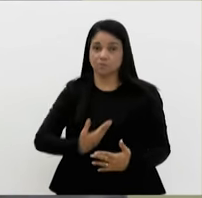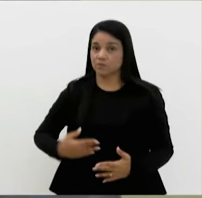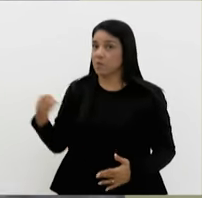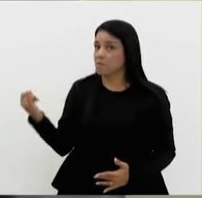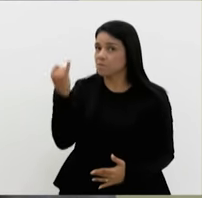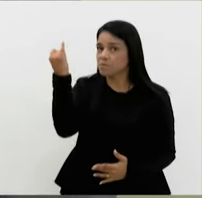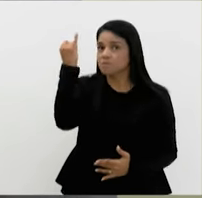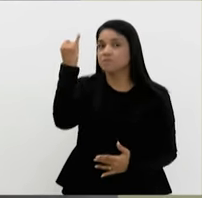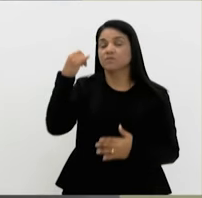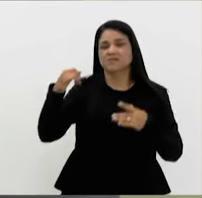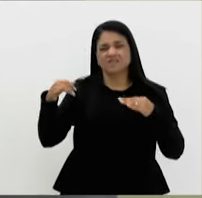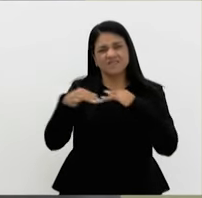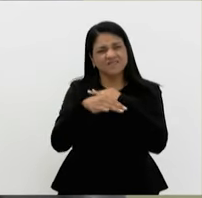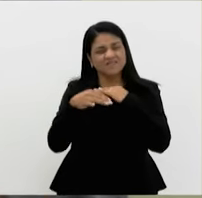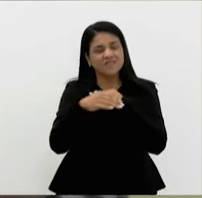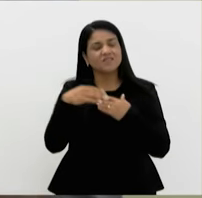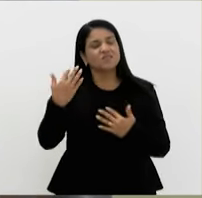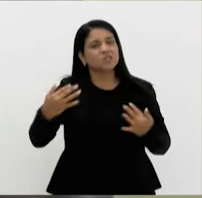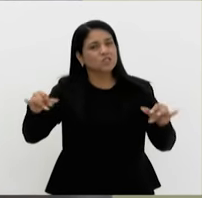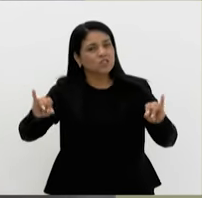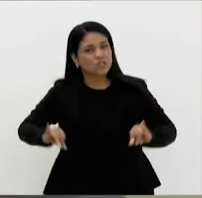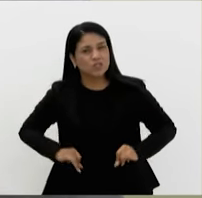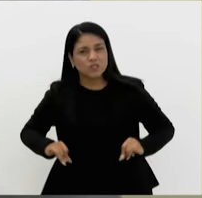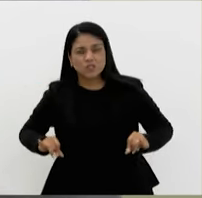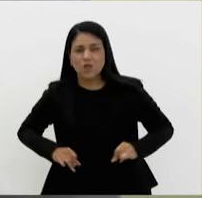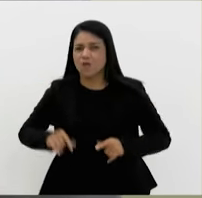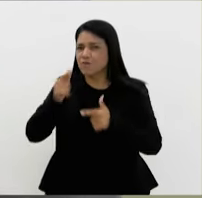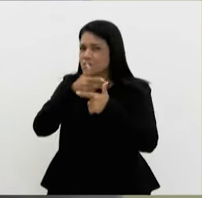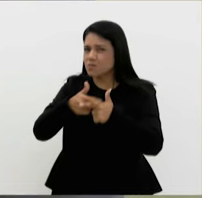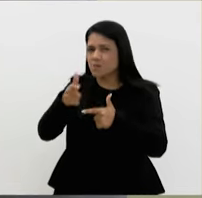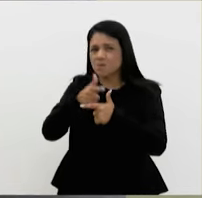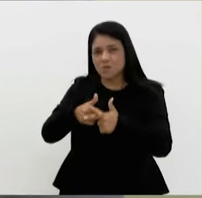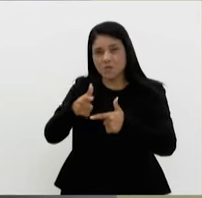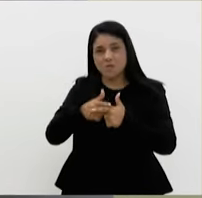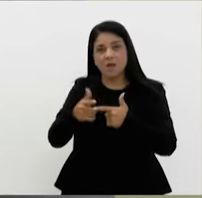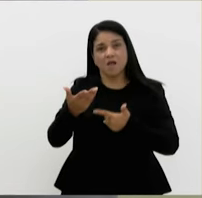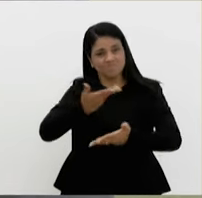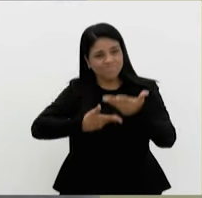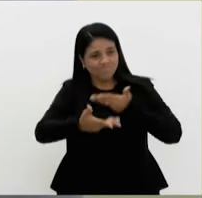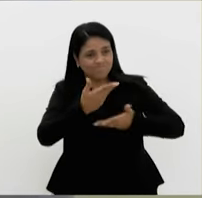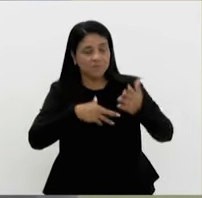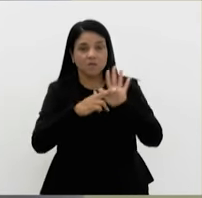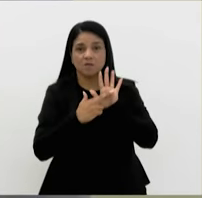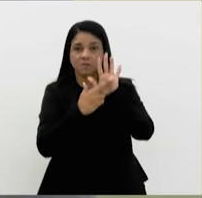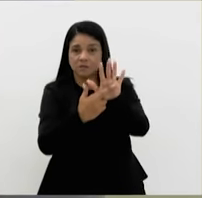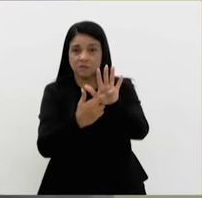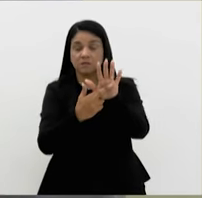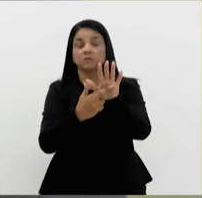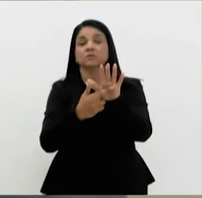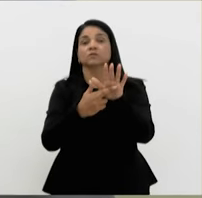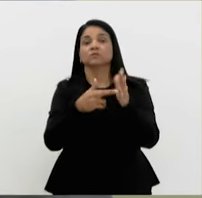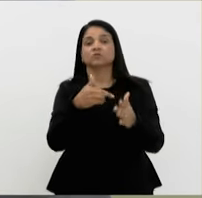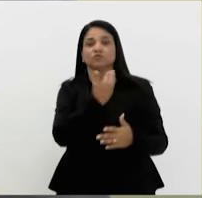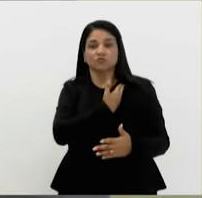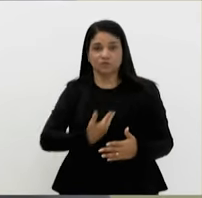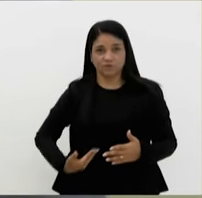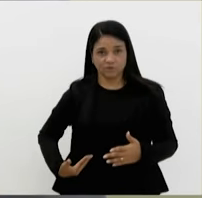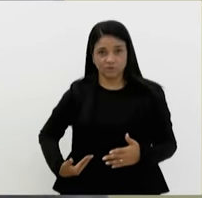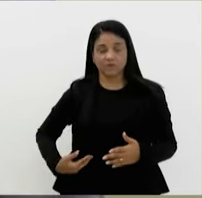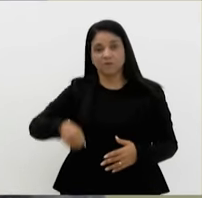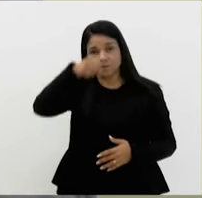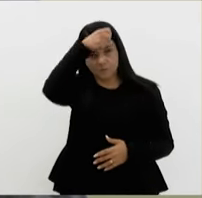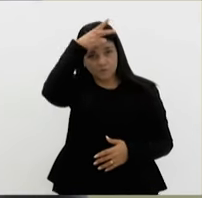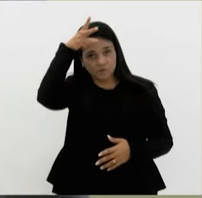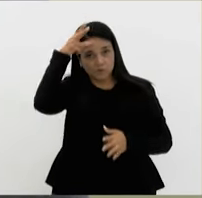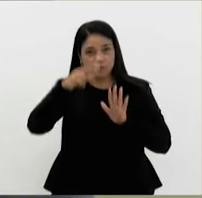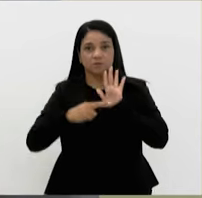A cidade sofre com esse problema, que é um problema crônico. Conseguimos articular para ter representação do poder local, né, dos representantes da prefeitura, mas